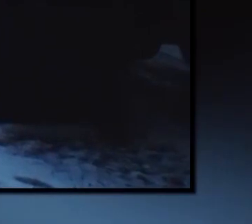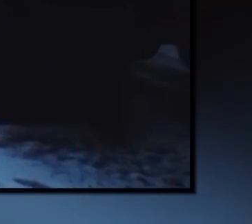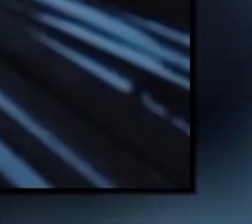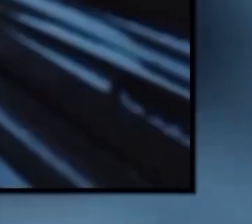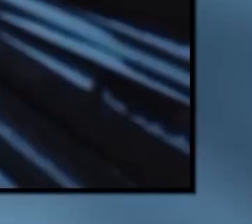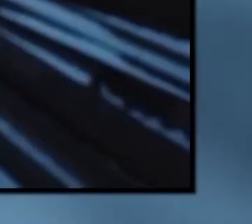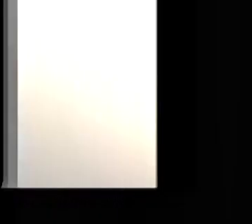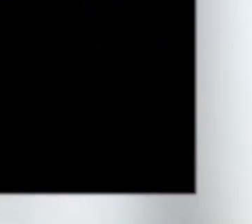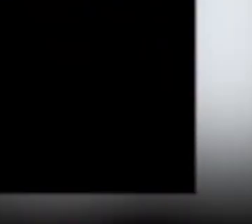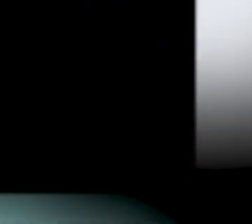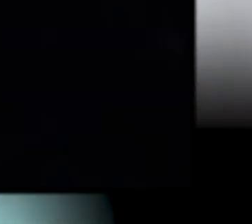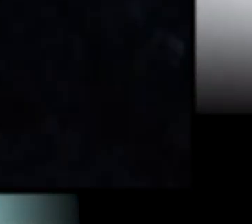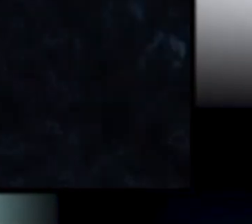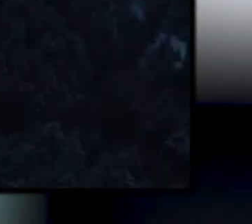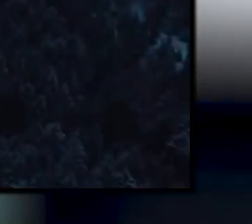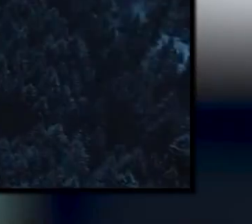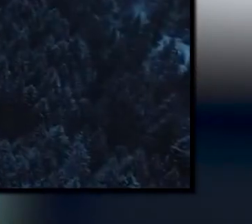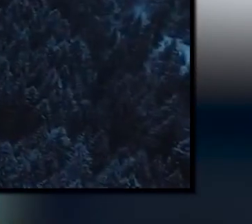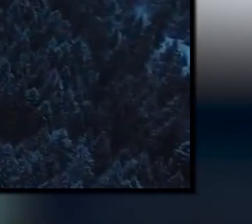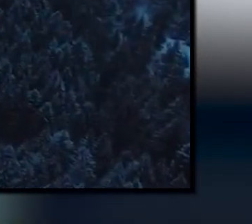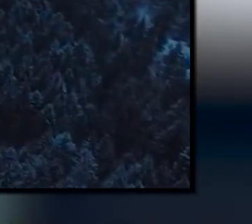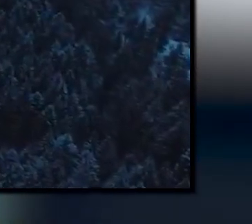Go!